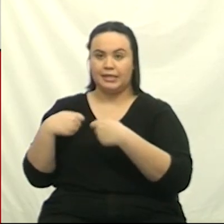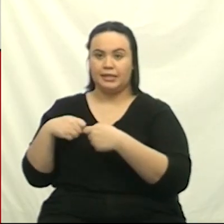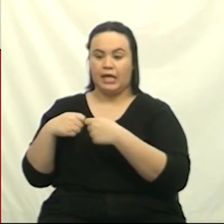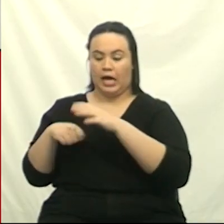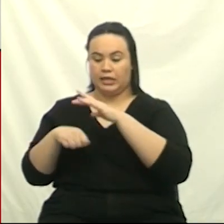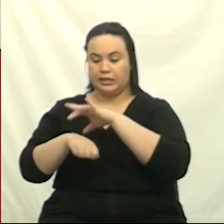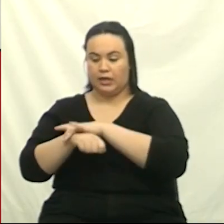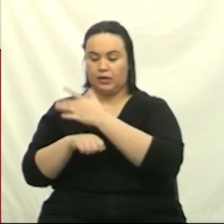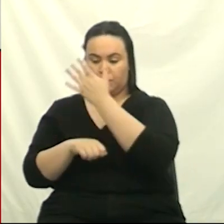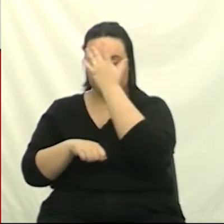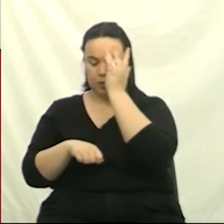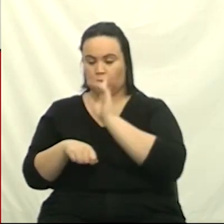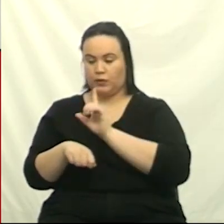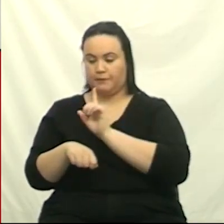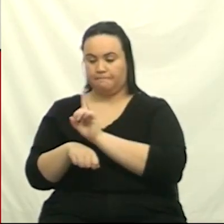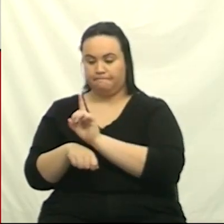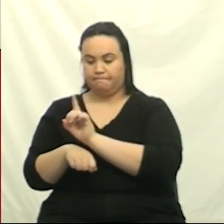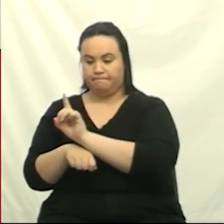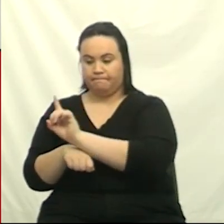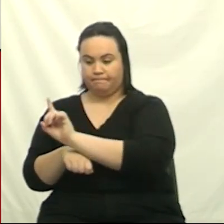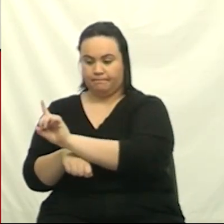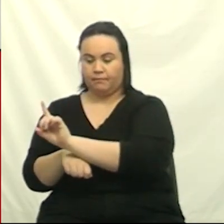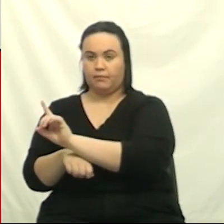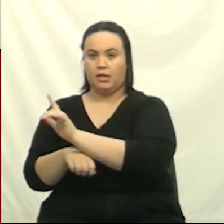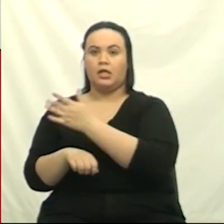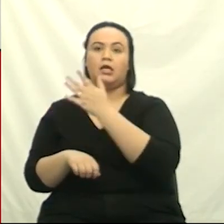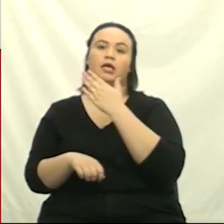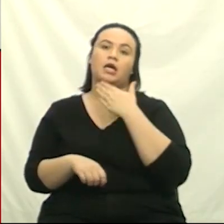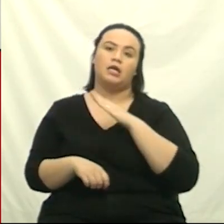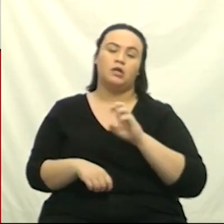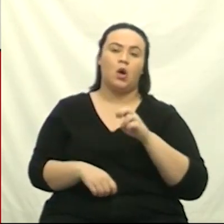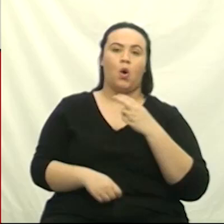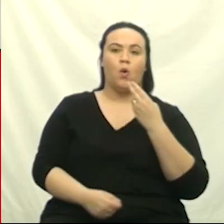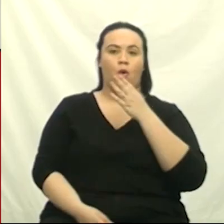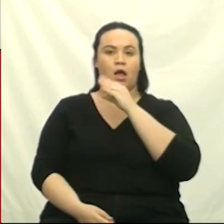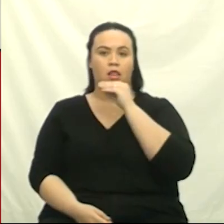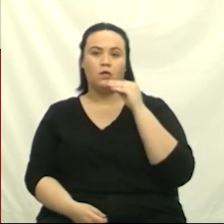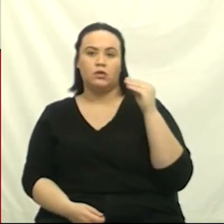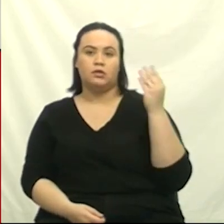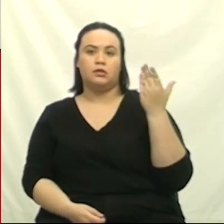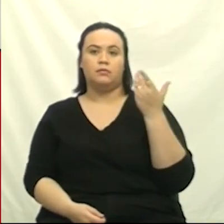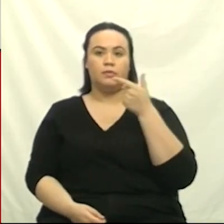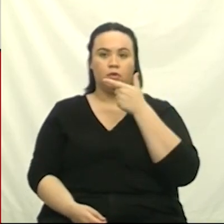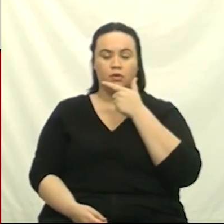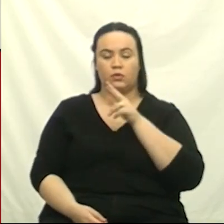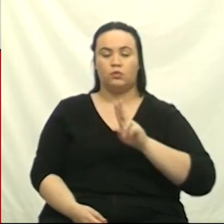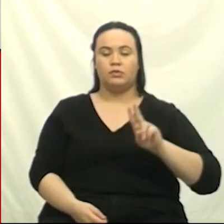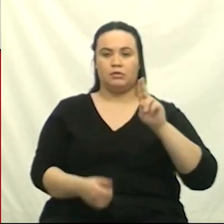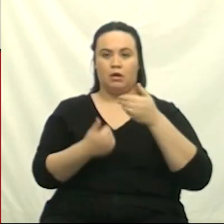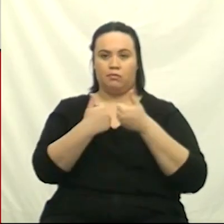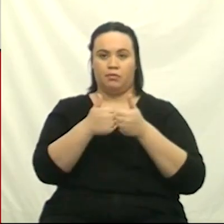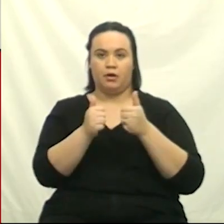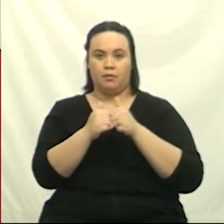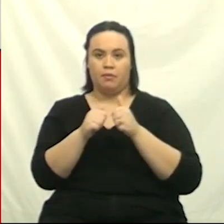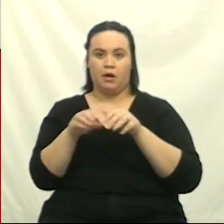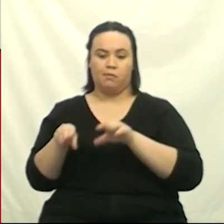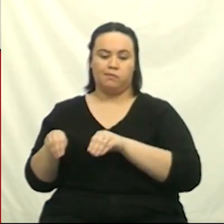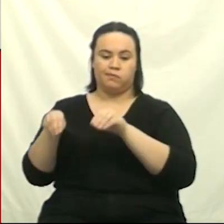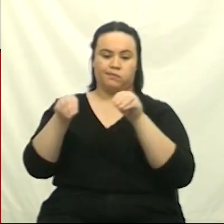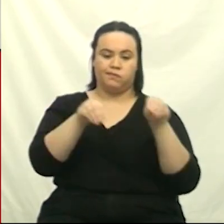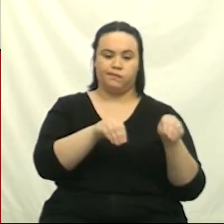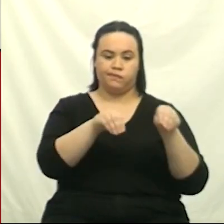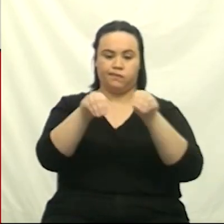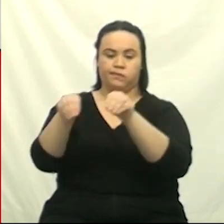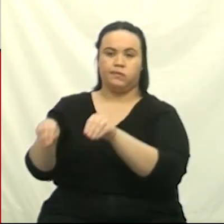a segurança em especial de crianças e adolescentes que utiliza o transporte público para seu deslocamento